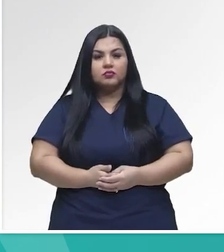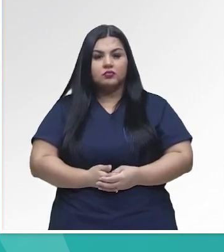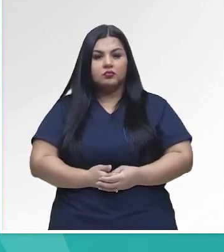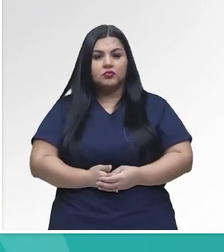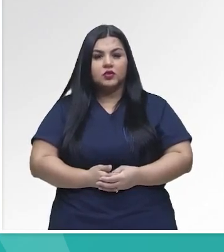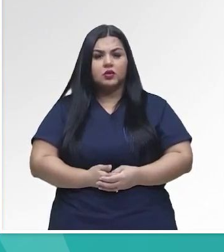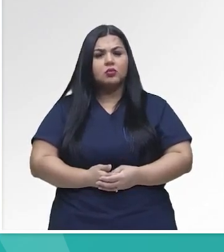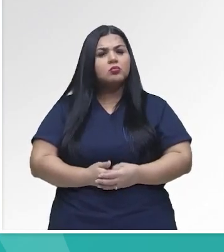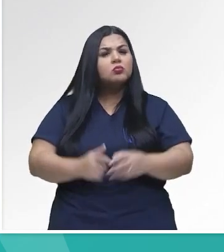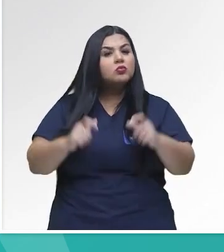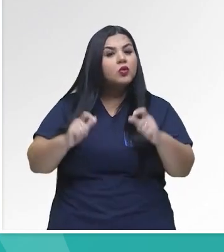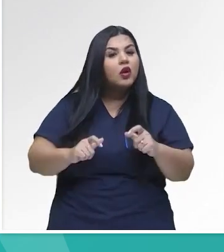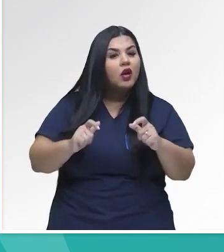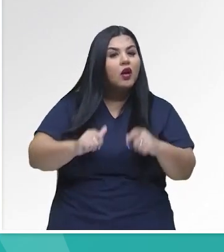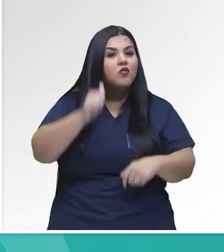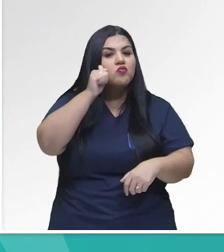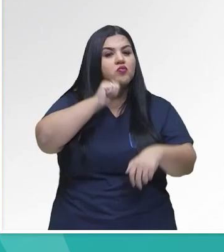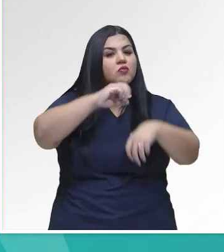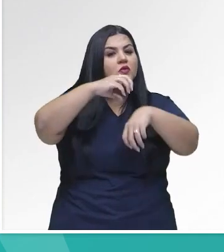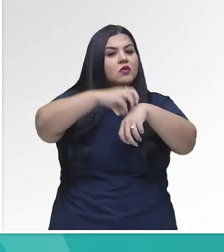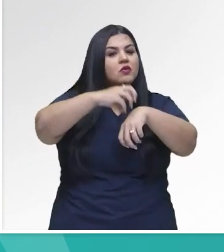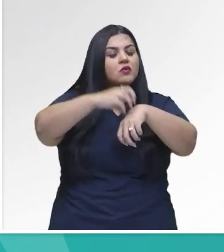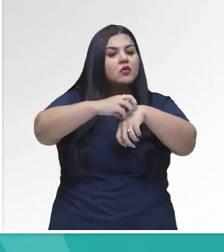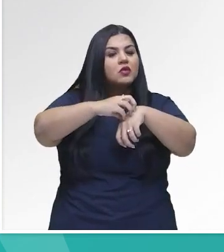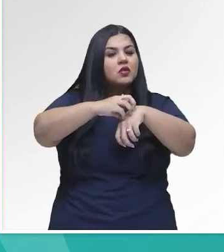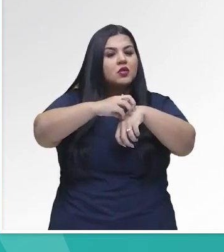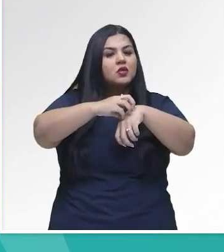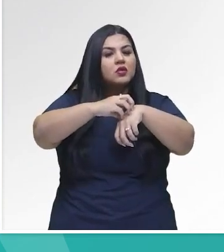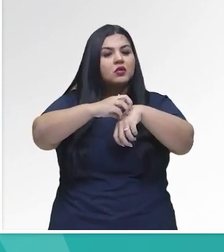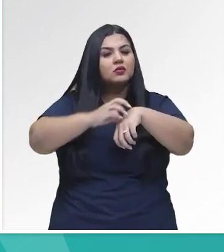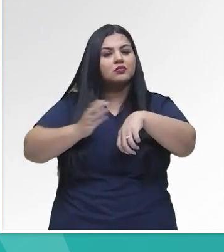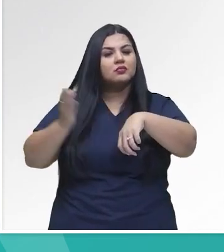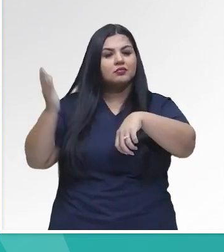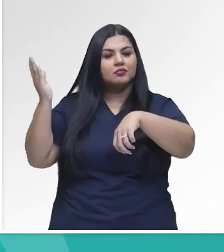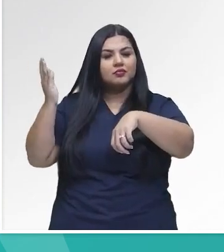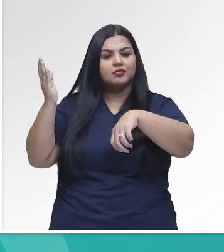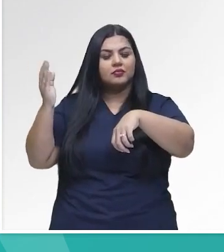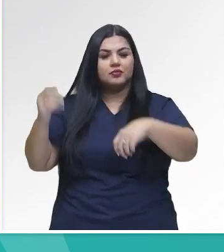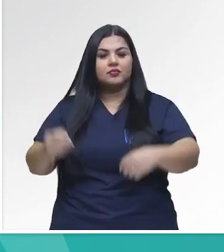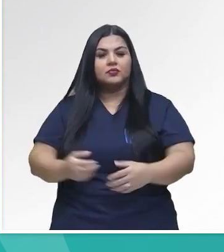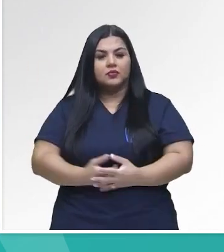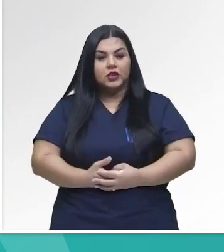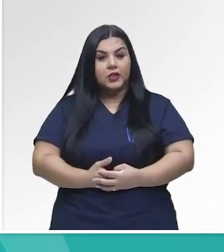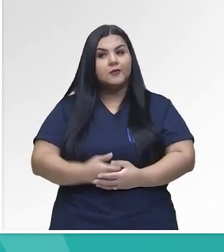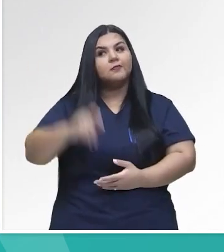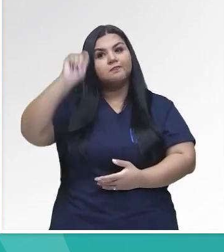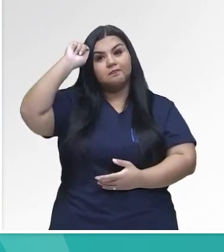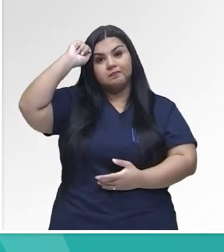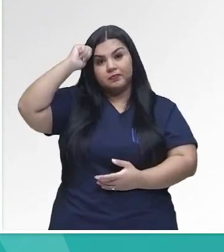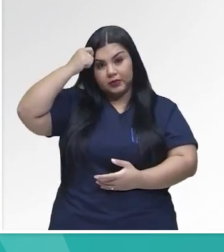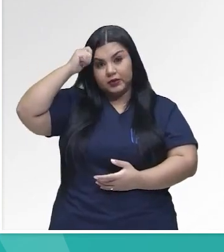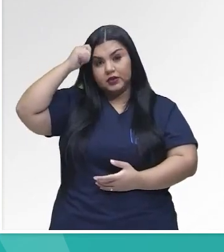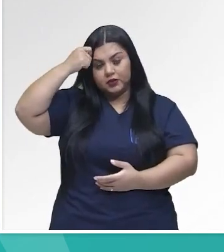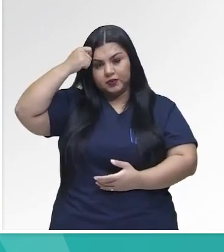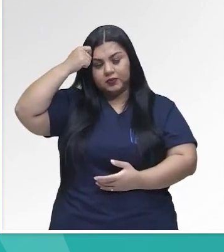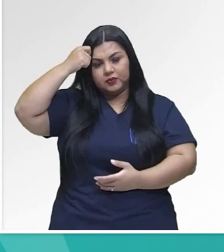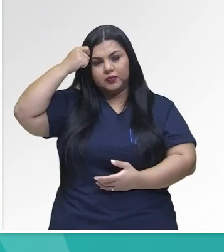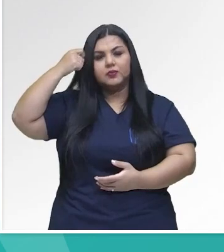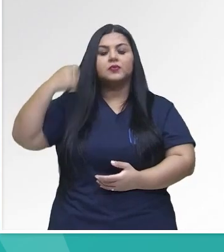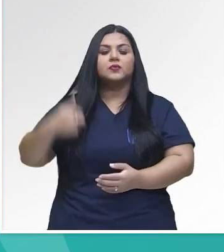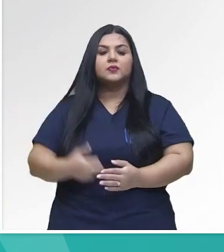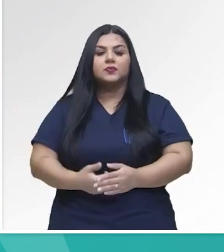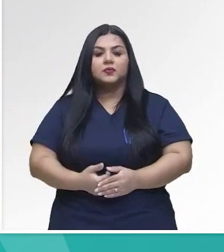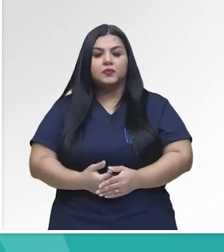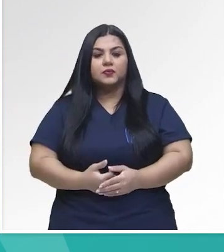Aonde fica a dama negra? Fica na casa negra, né? Na casa